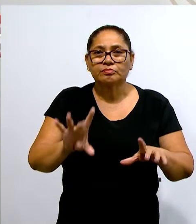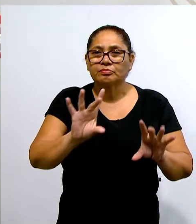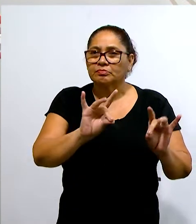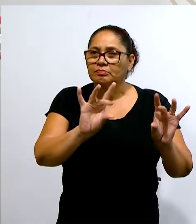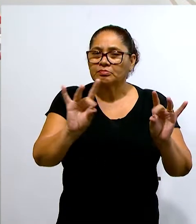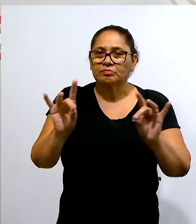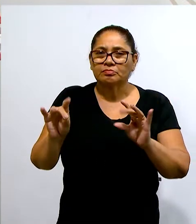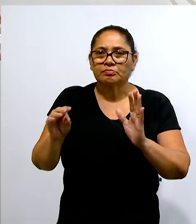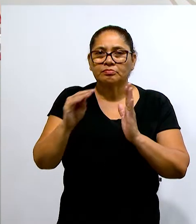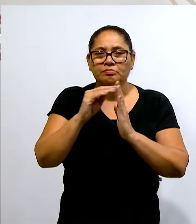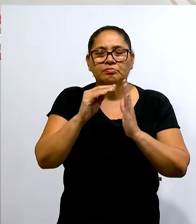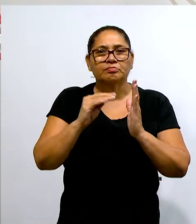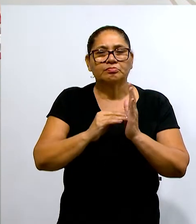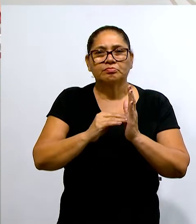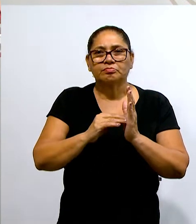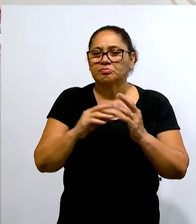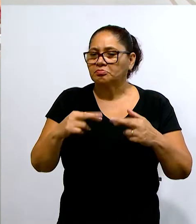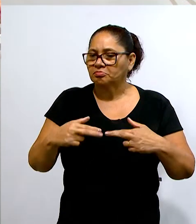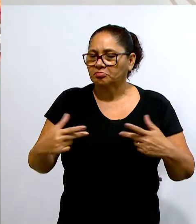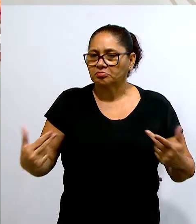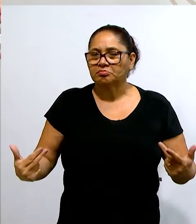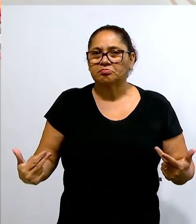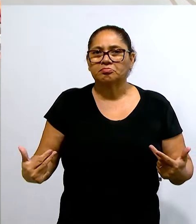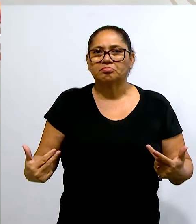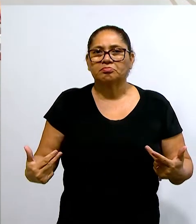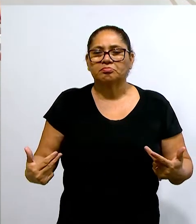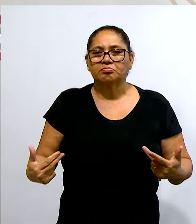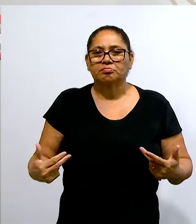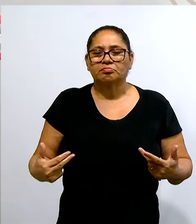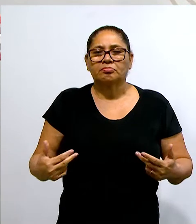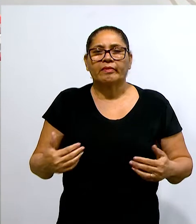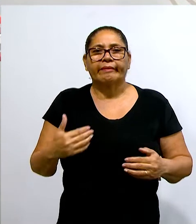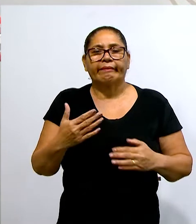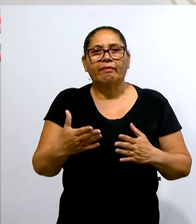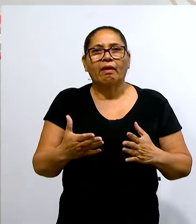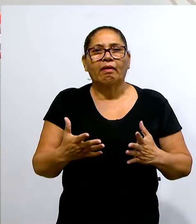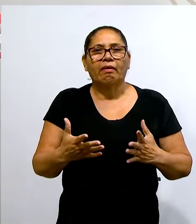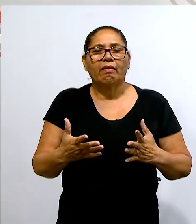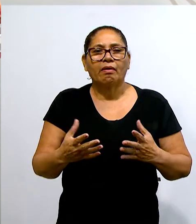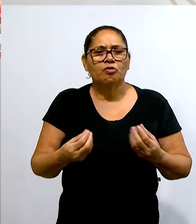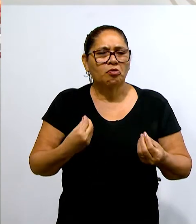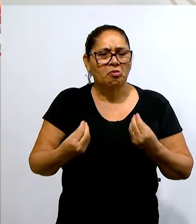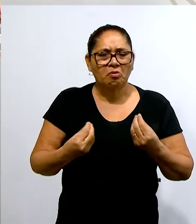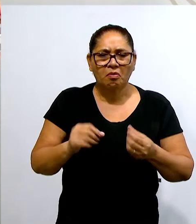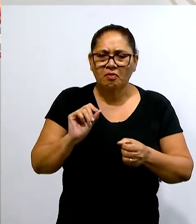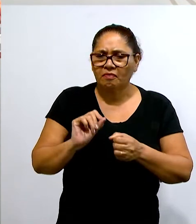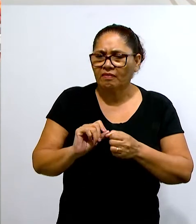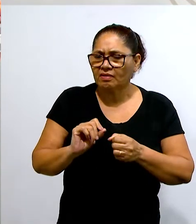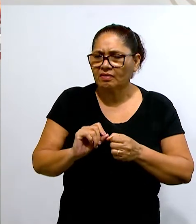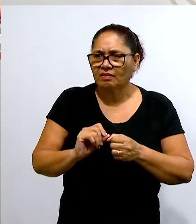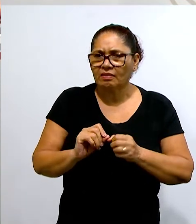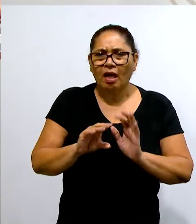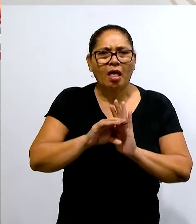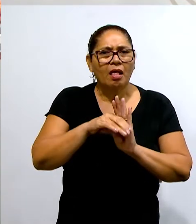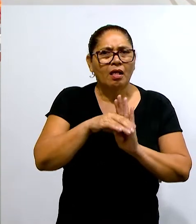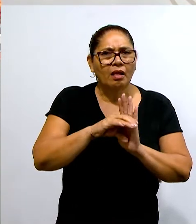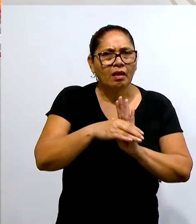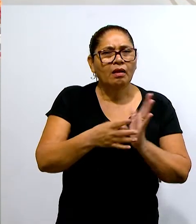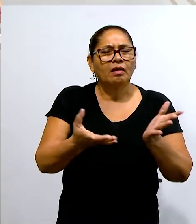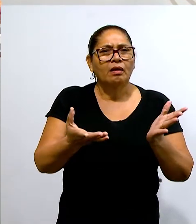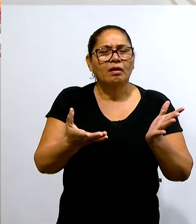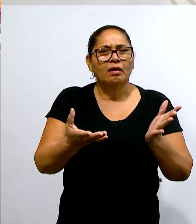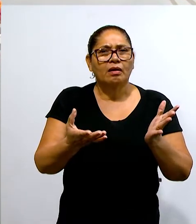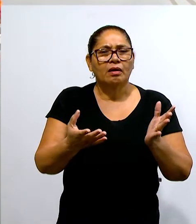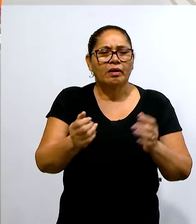especificamente conteúdos factuais, mas conteúdos procedimentais, atitudinais, conteúdos conceituais, que façam com